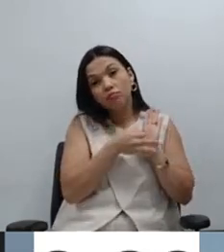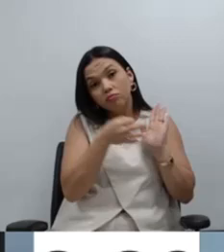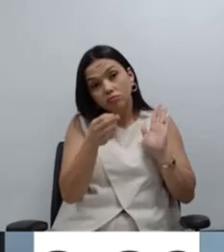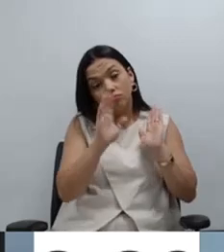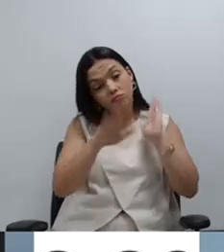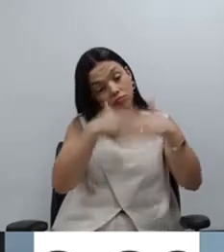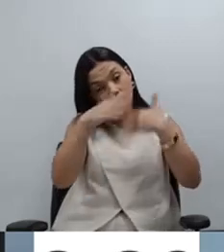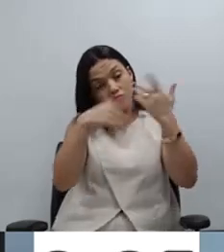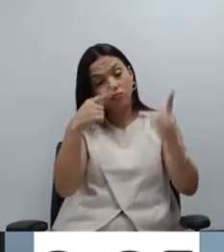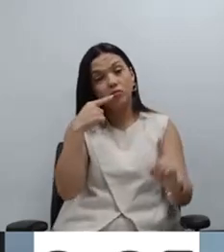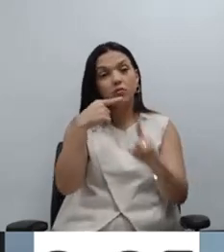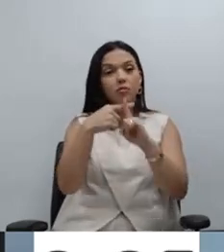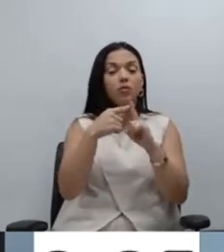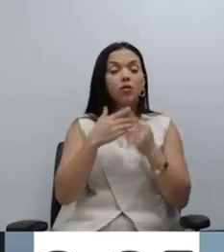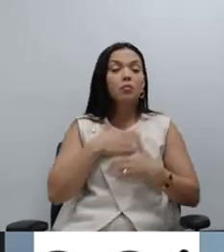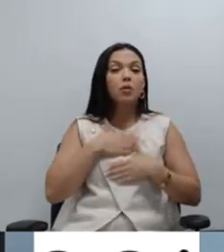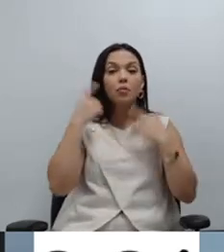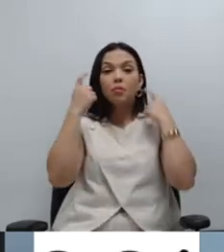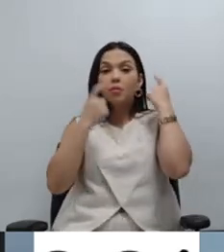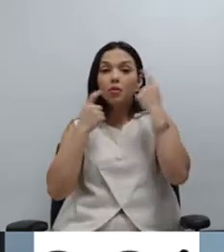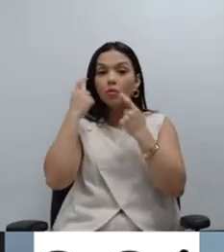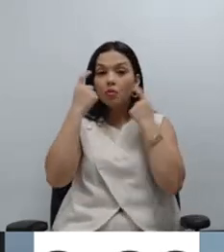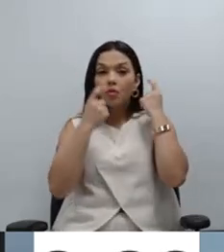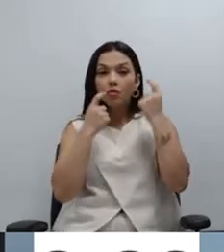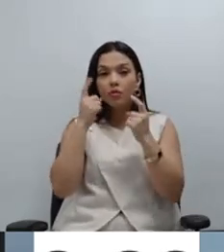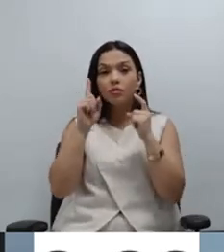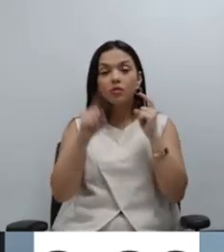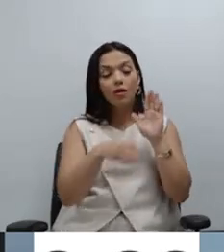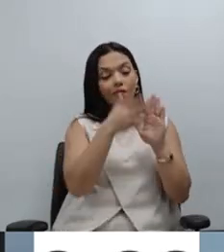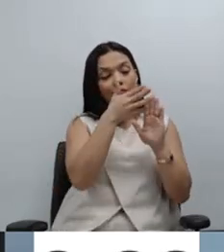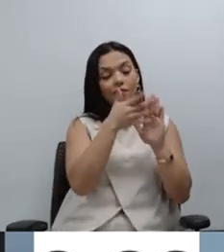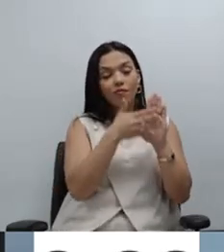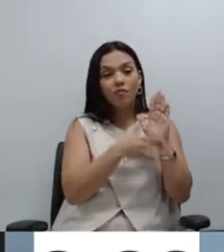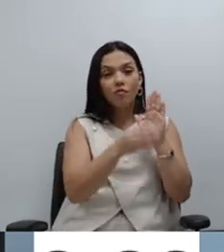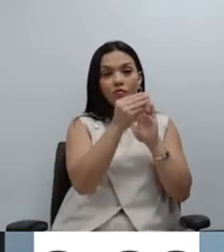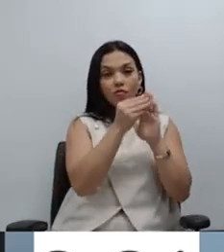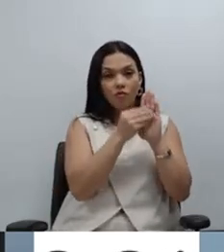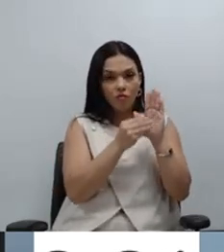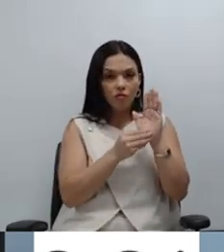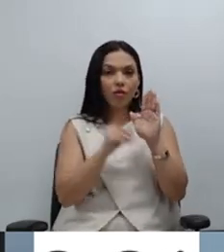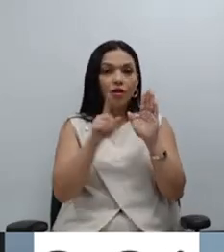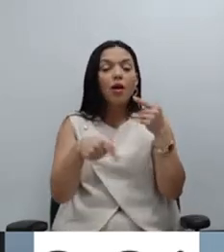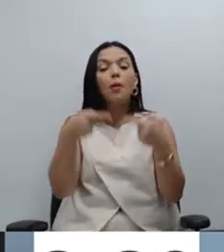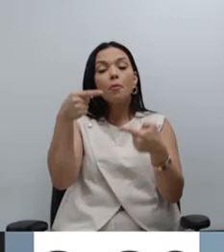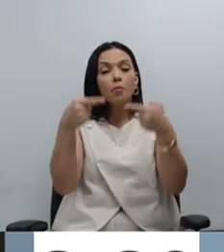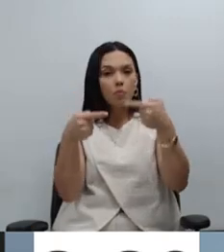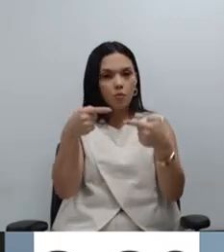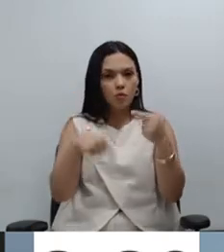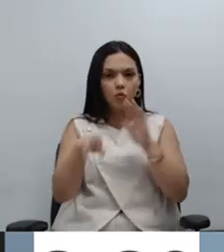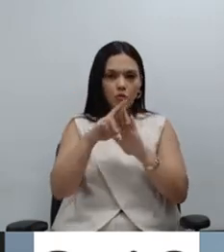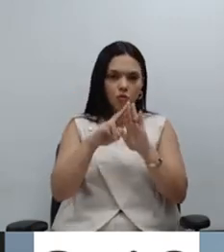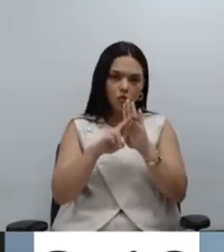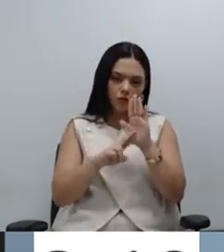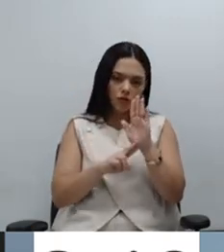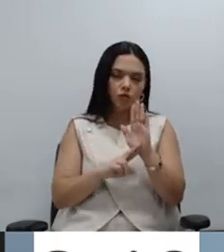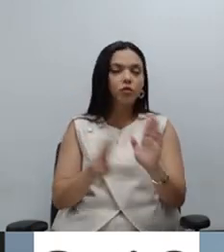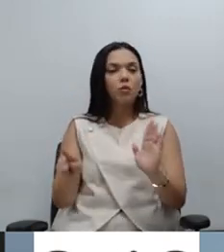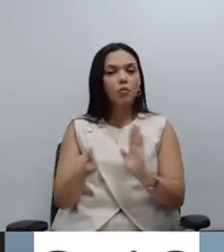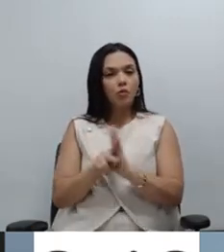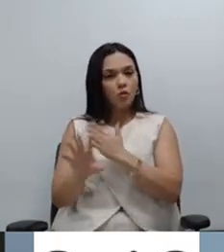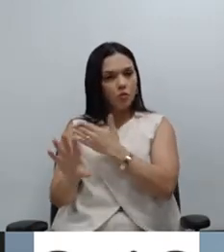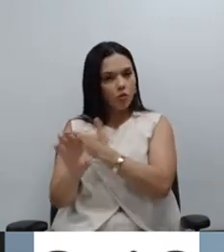quero demonstrar a minha preocupação com relação ao preenchimento do formulário. É uma política da ouvidoria, e eu concordo com essa política, que